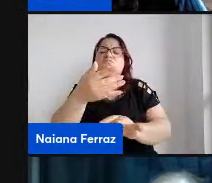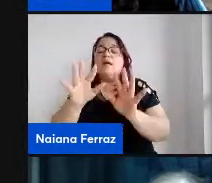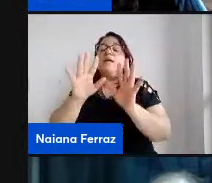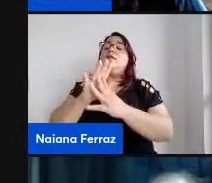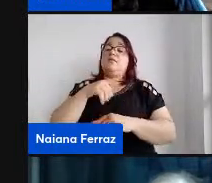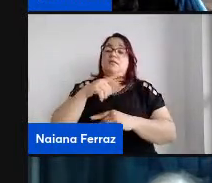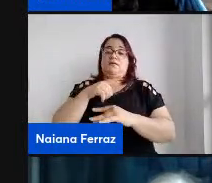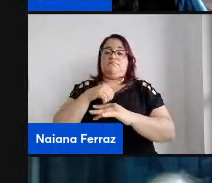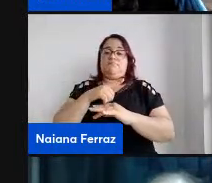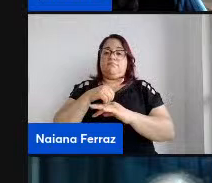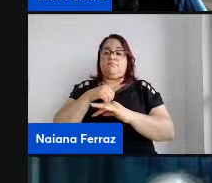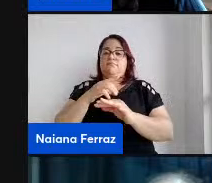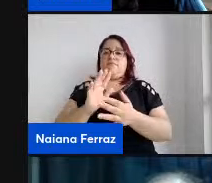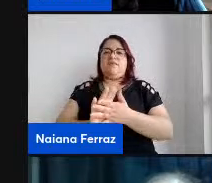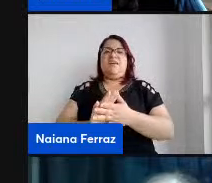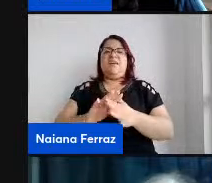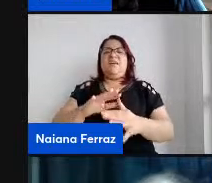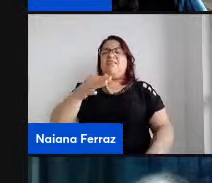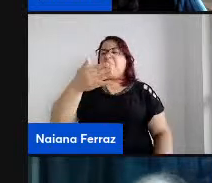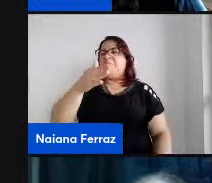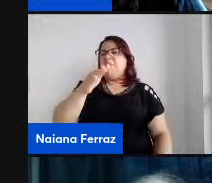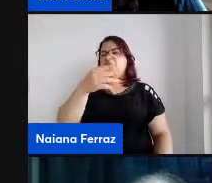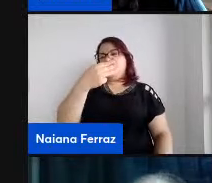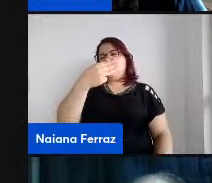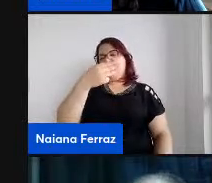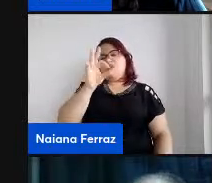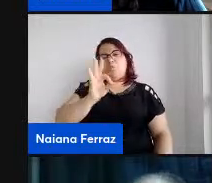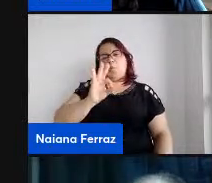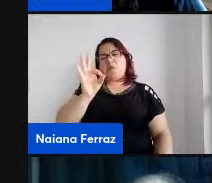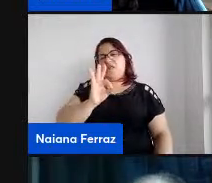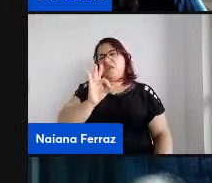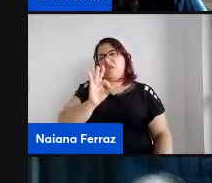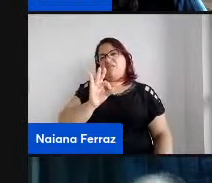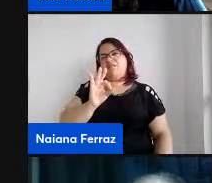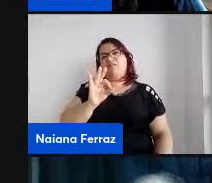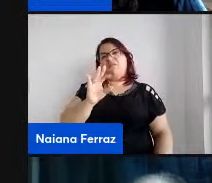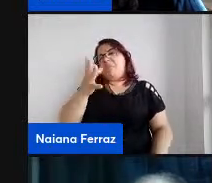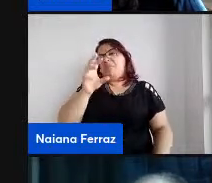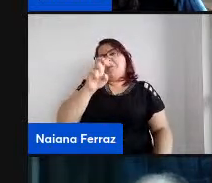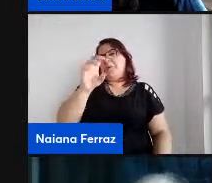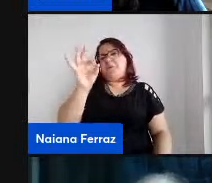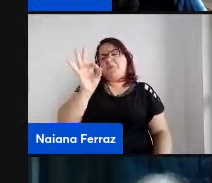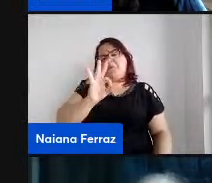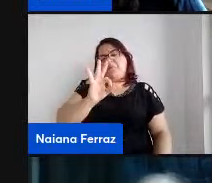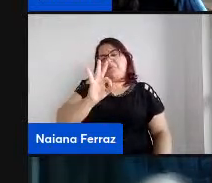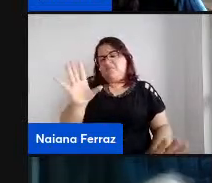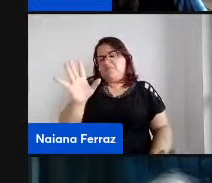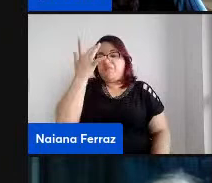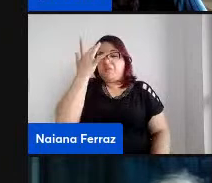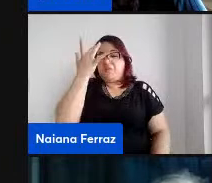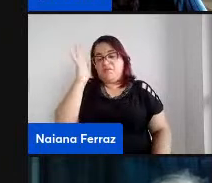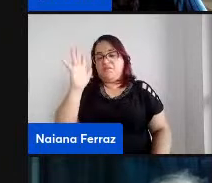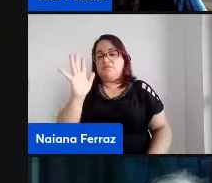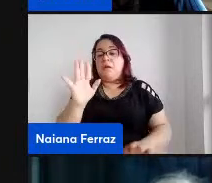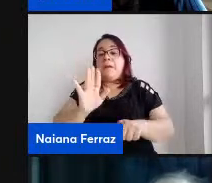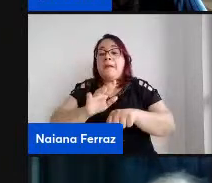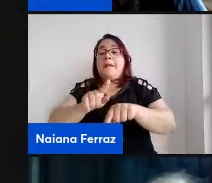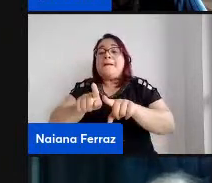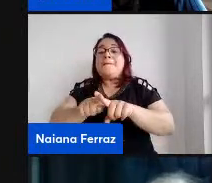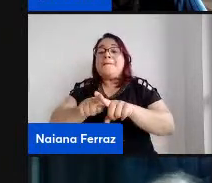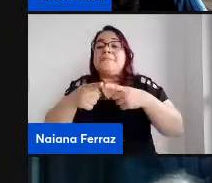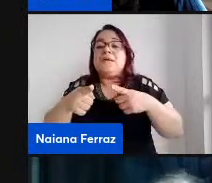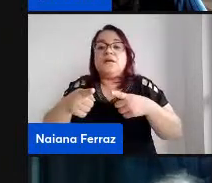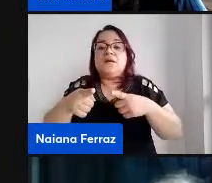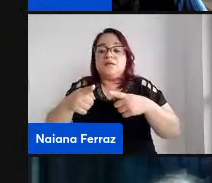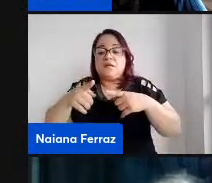de 3%, talvez 5%. Mas a maioria das nossas crianças